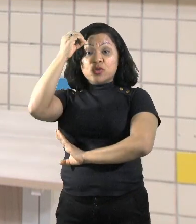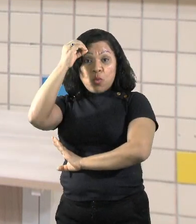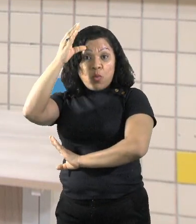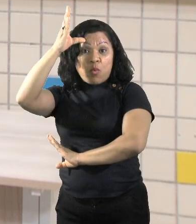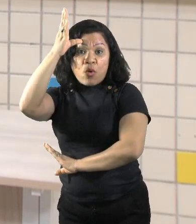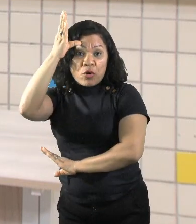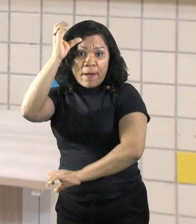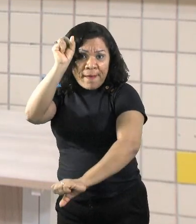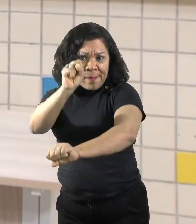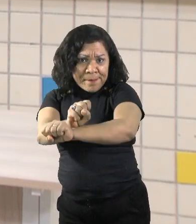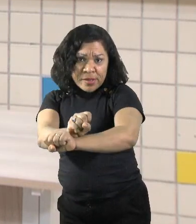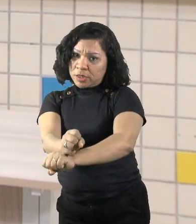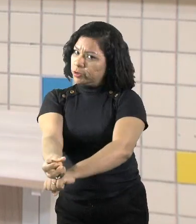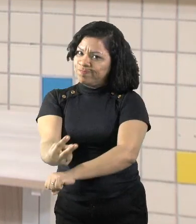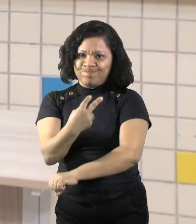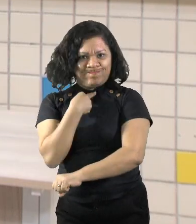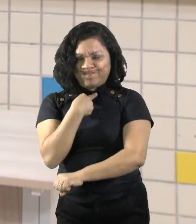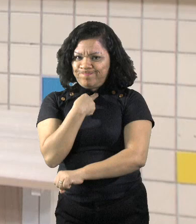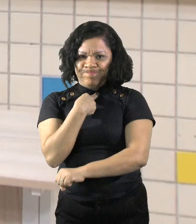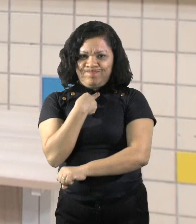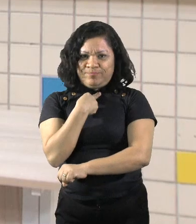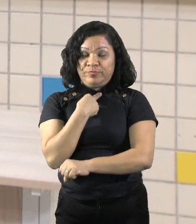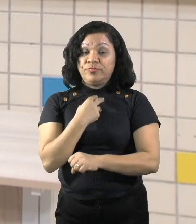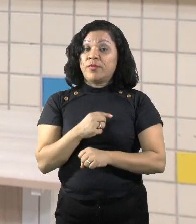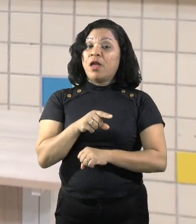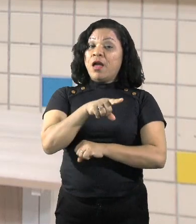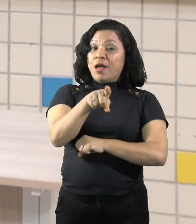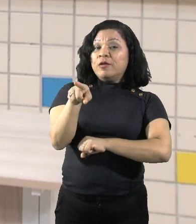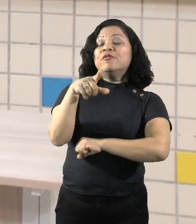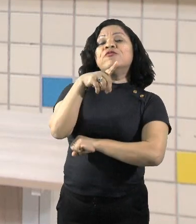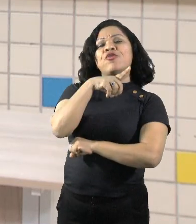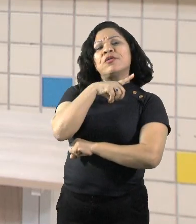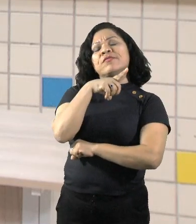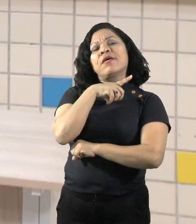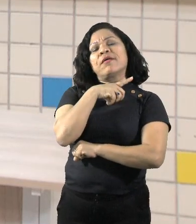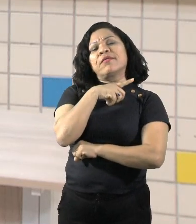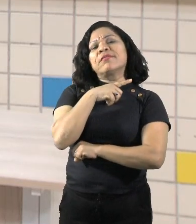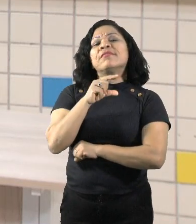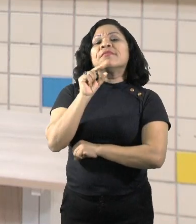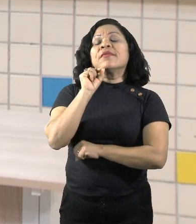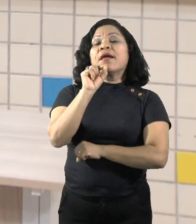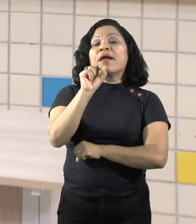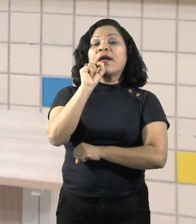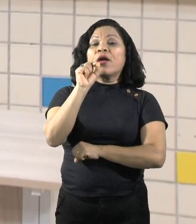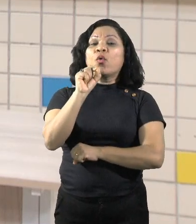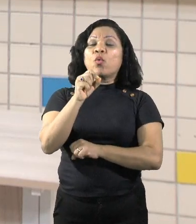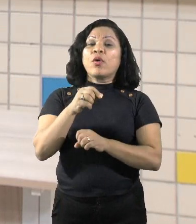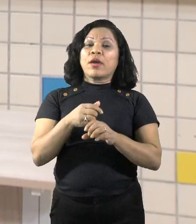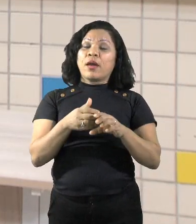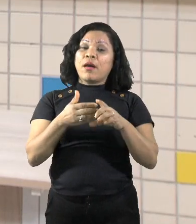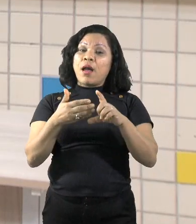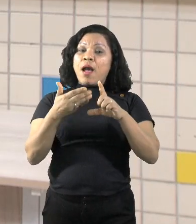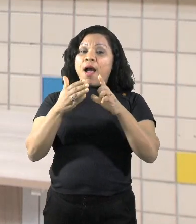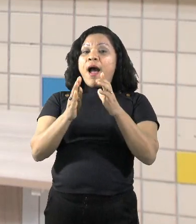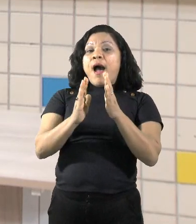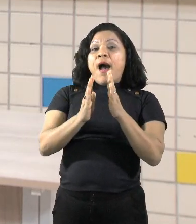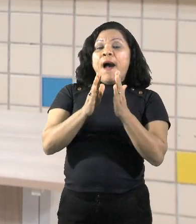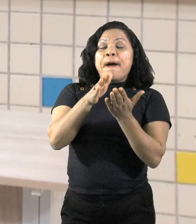parar. Vocês têm esse canal da sua TV Palmas Home